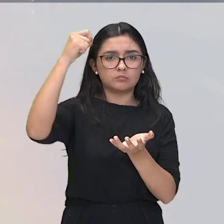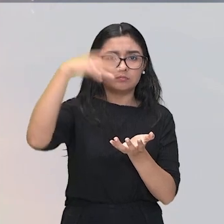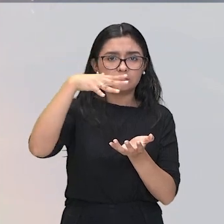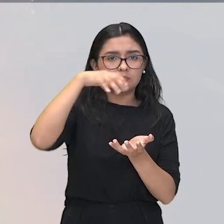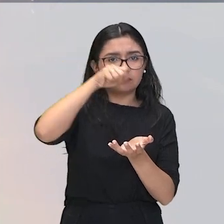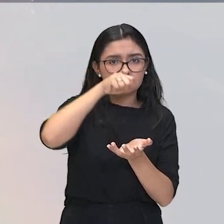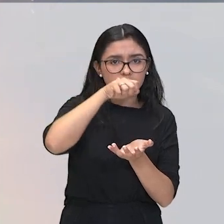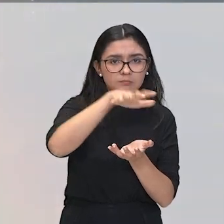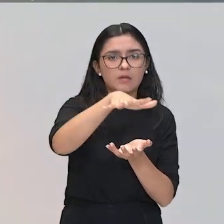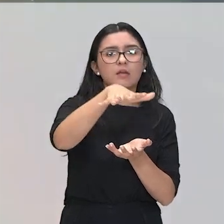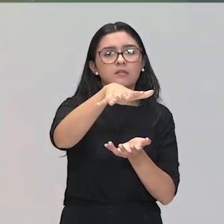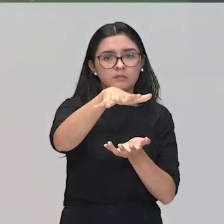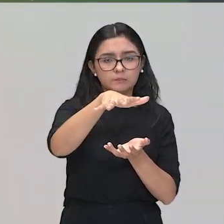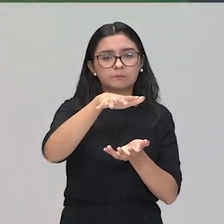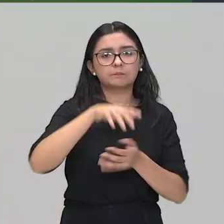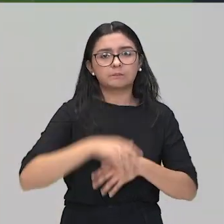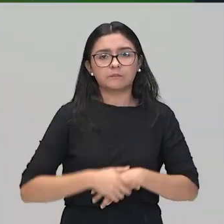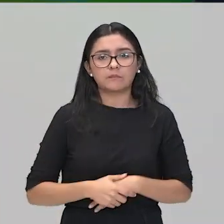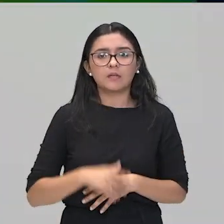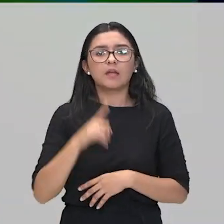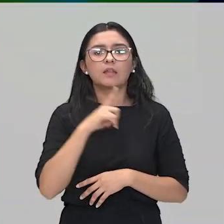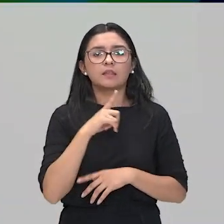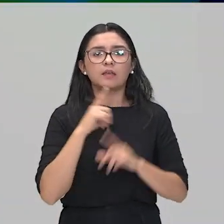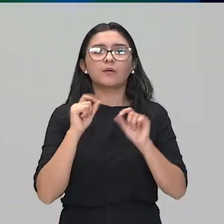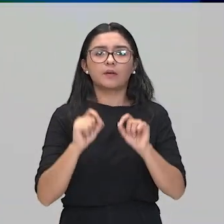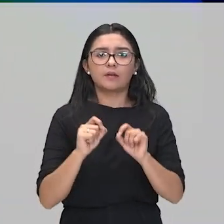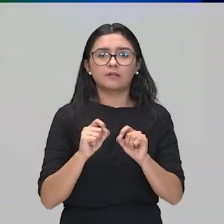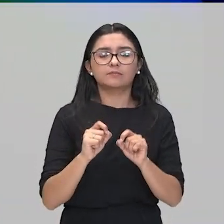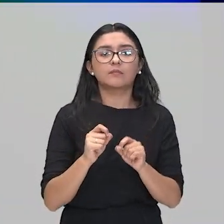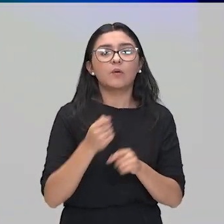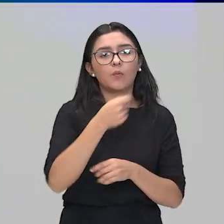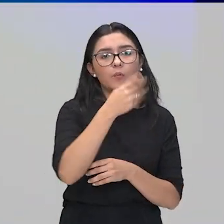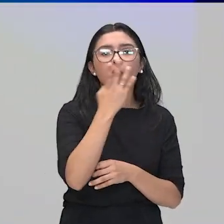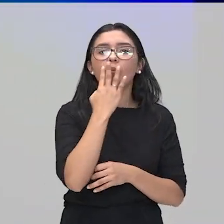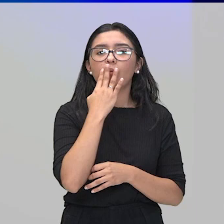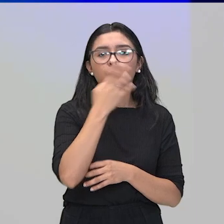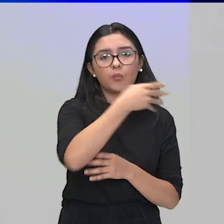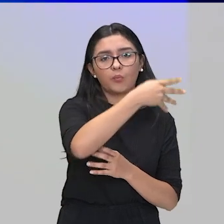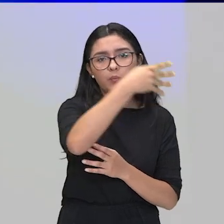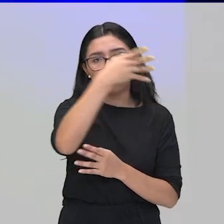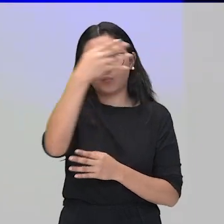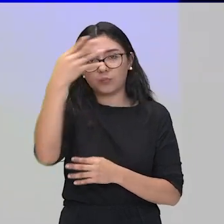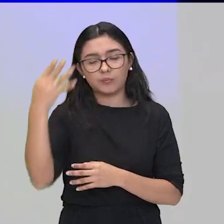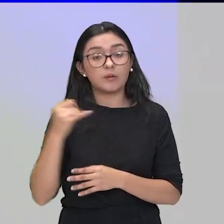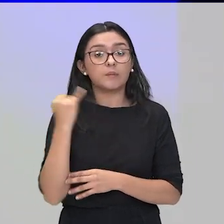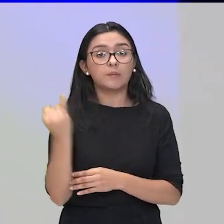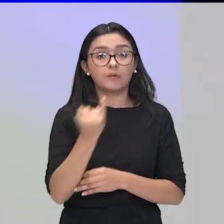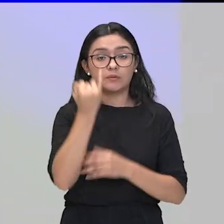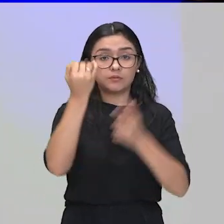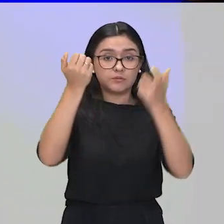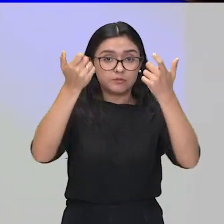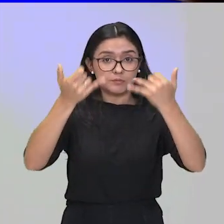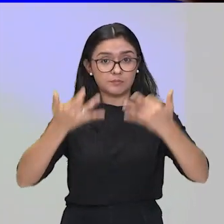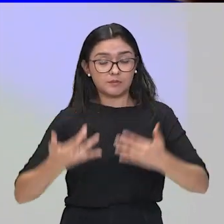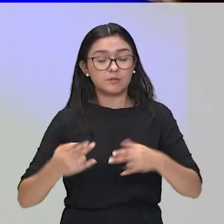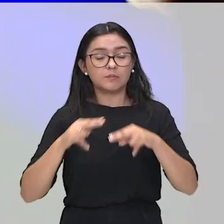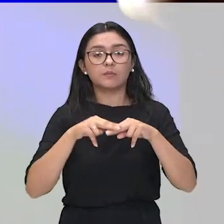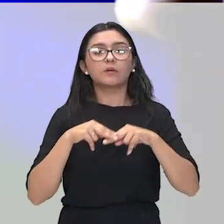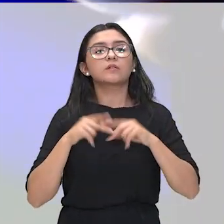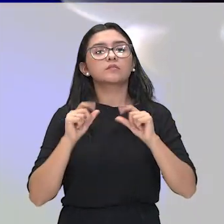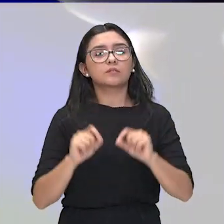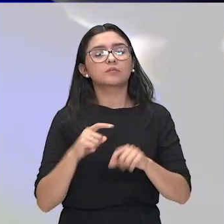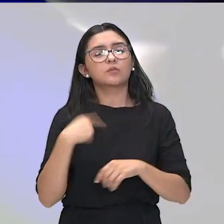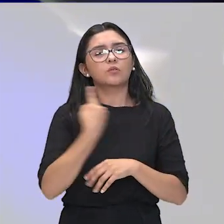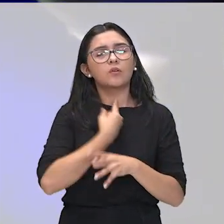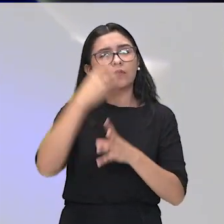essa luz se dispersa, ela forma o arco-íris. E é muito importante essa explicação, porque é a partir dela que nós